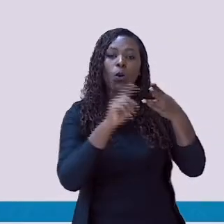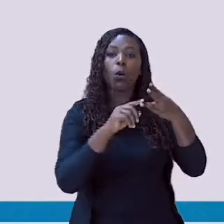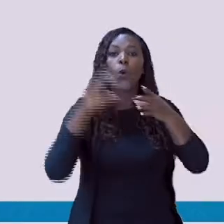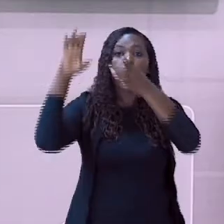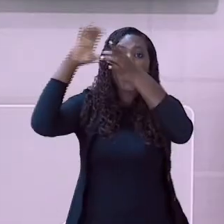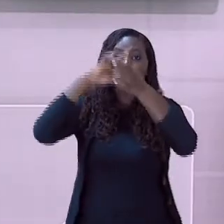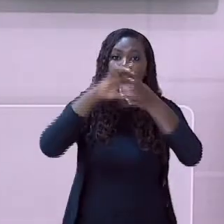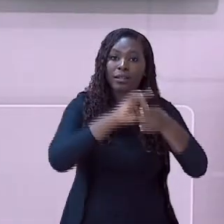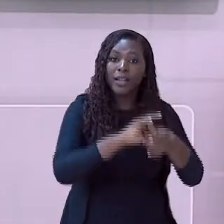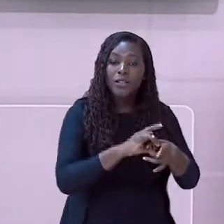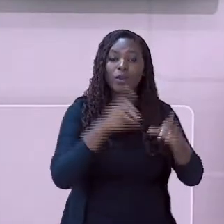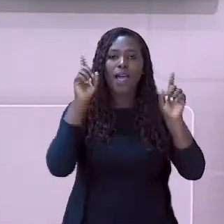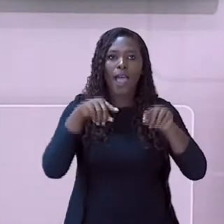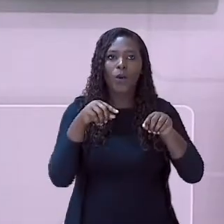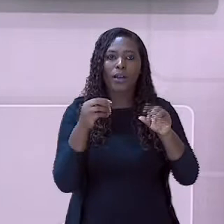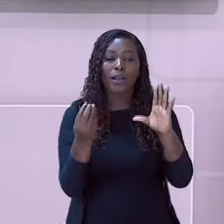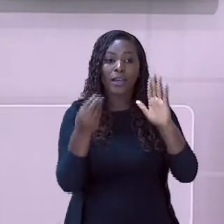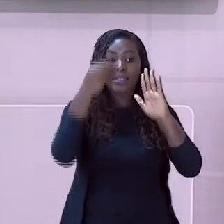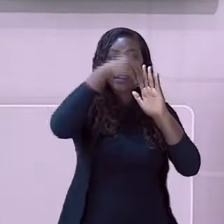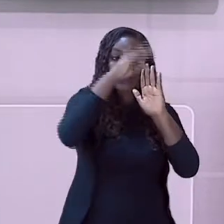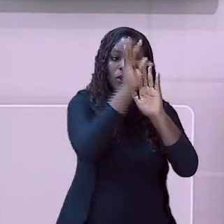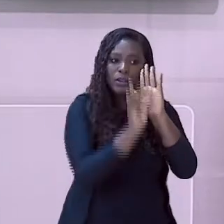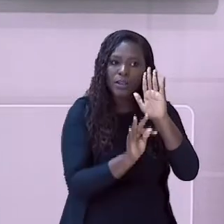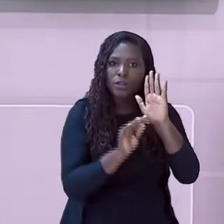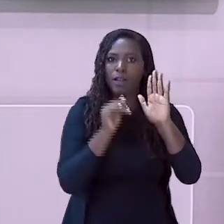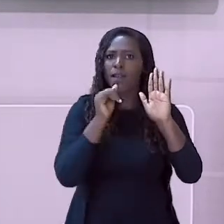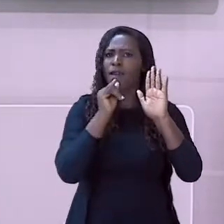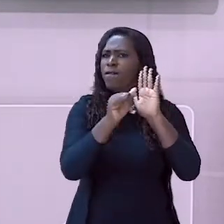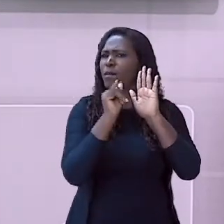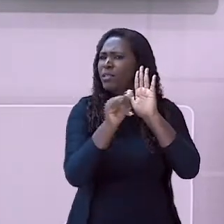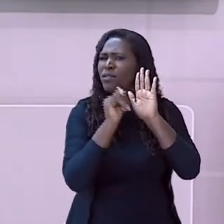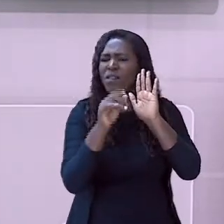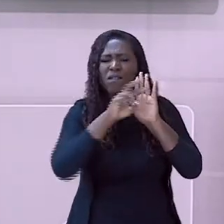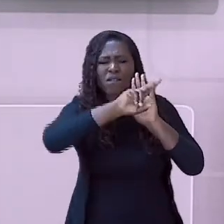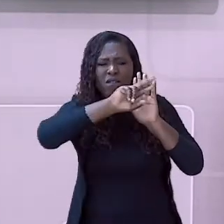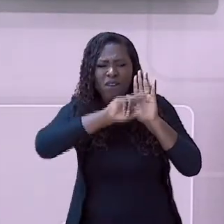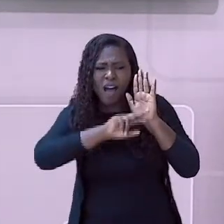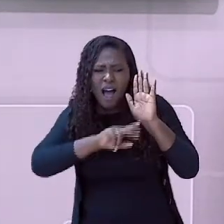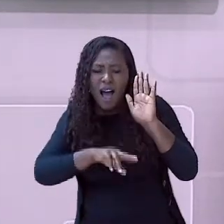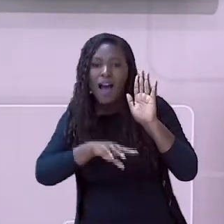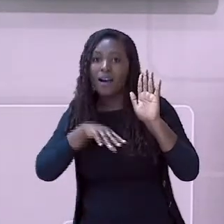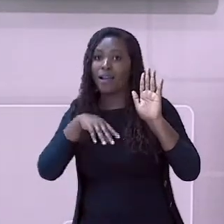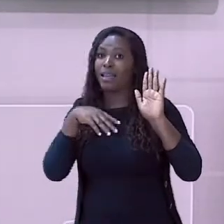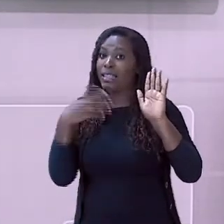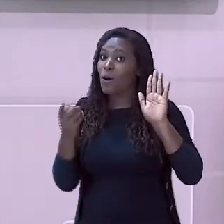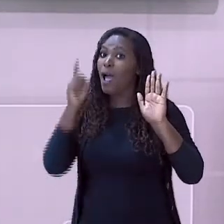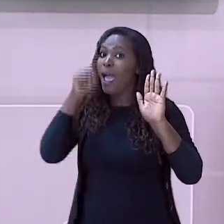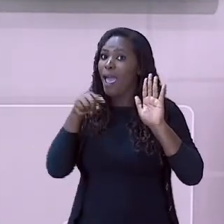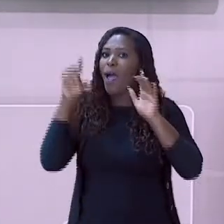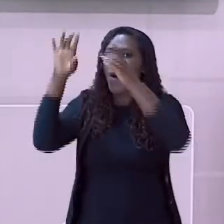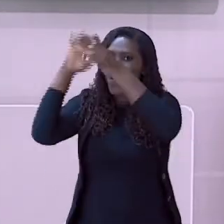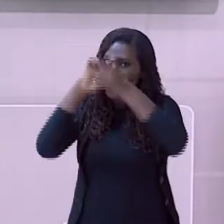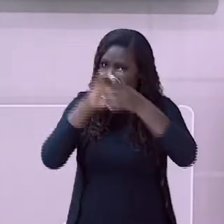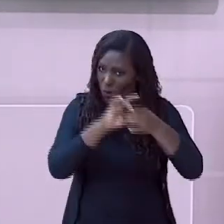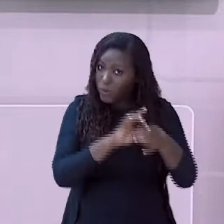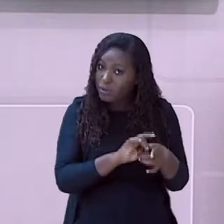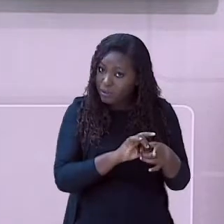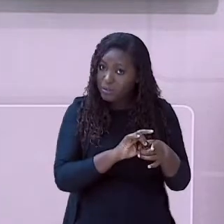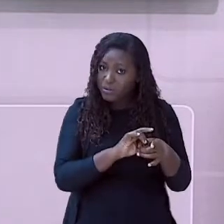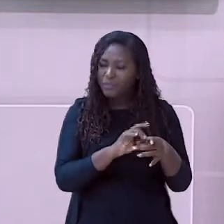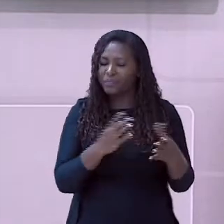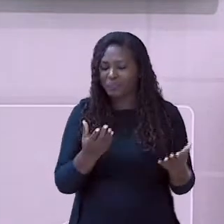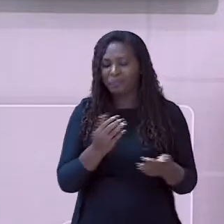texto. Então, toda a informação que tem dentro de um texto é o contexto do texto. Agora que relembramos o que são